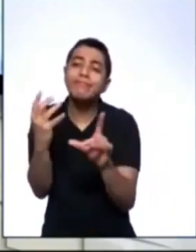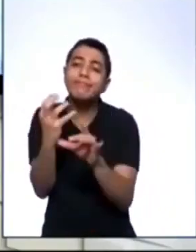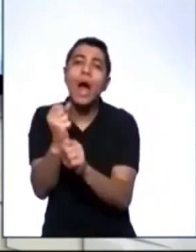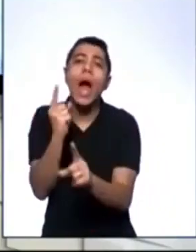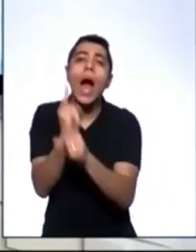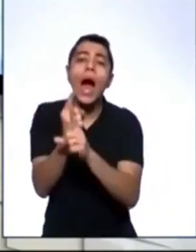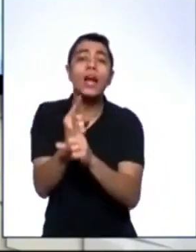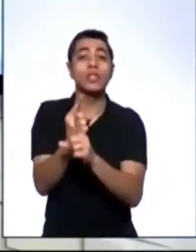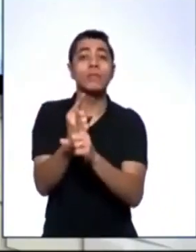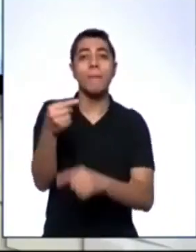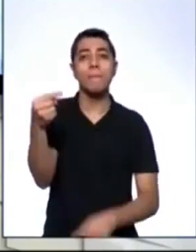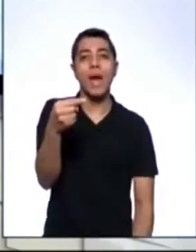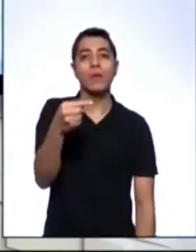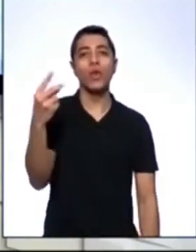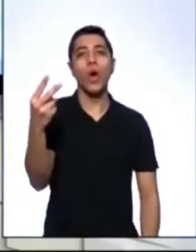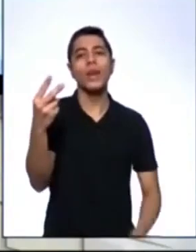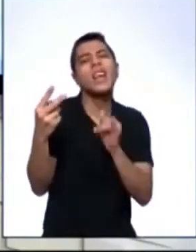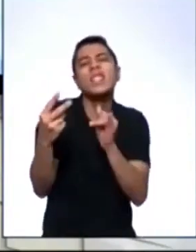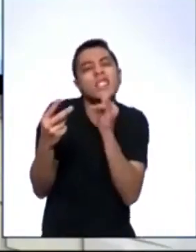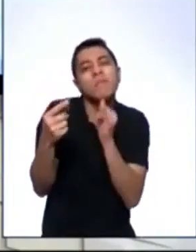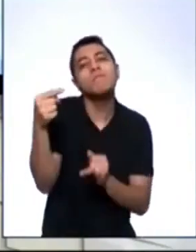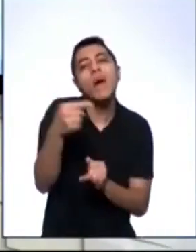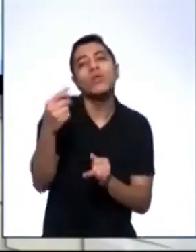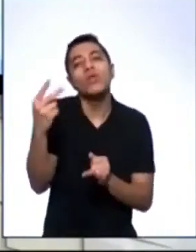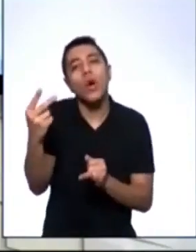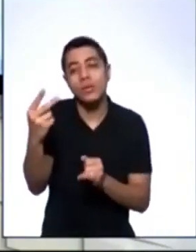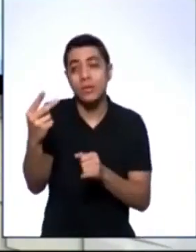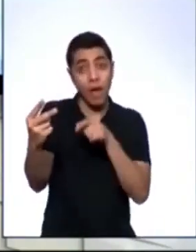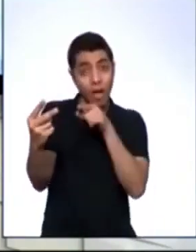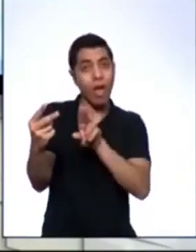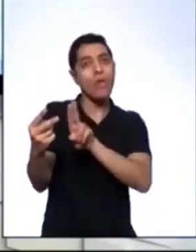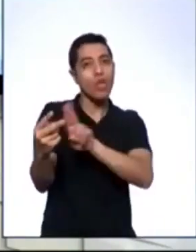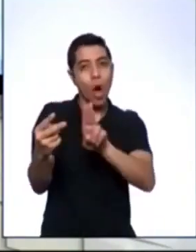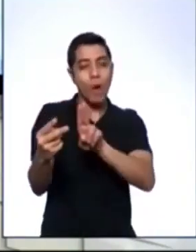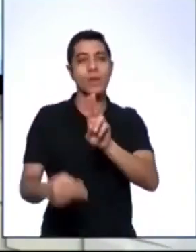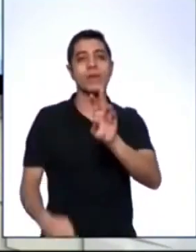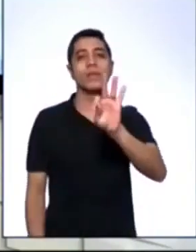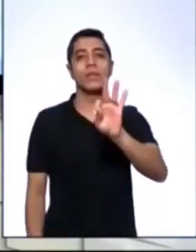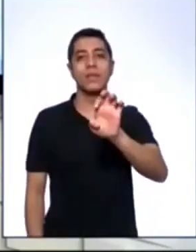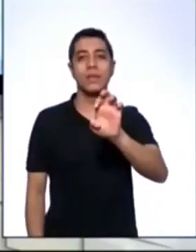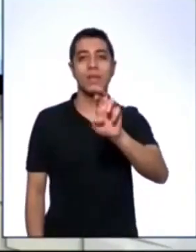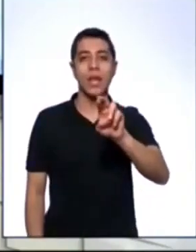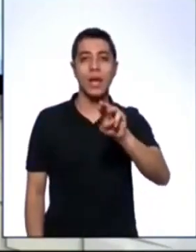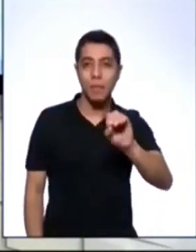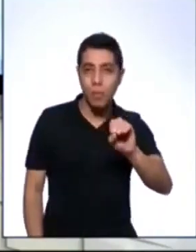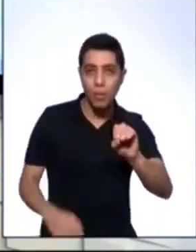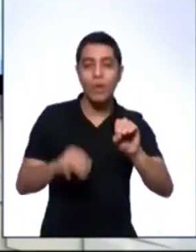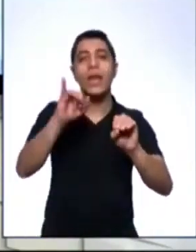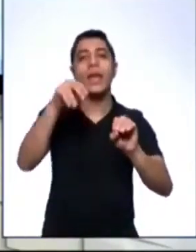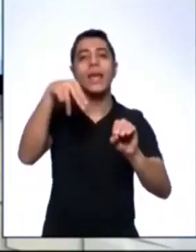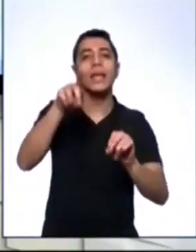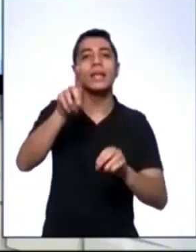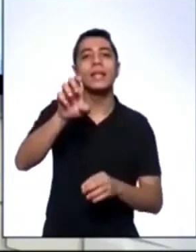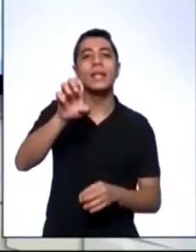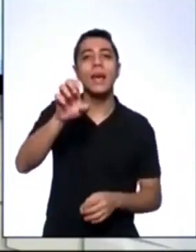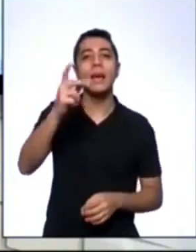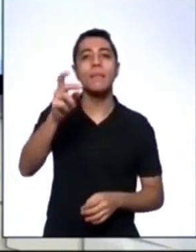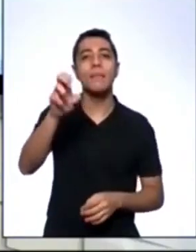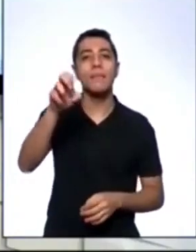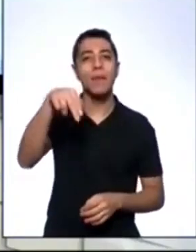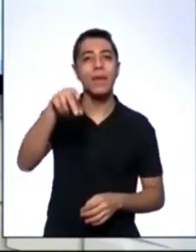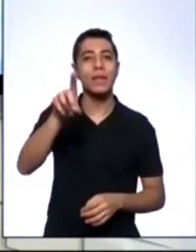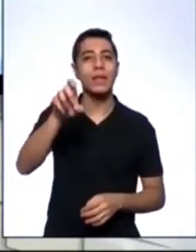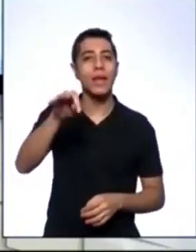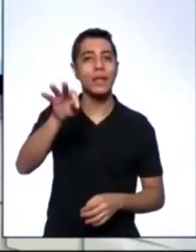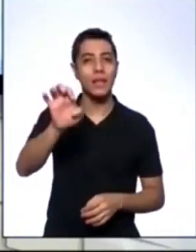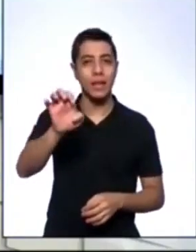ele chama termo independente termo Independente se lembra de corta no Y só que aí galera